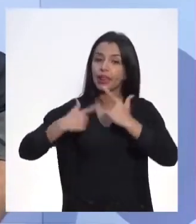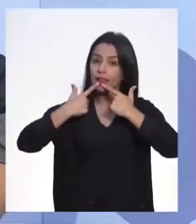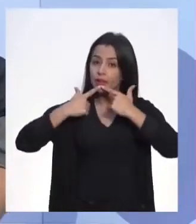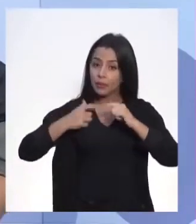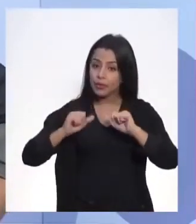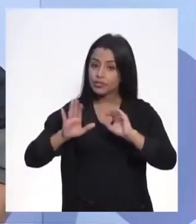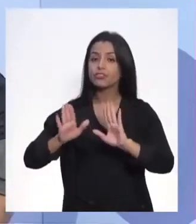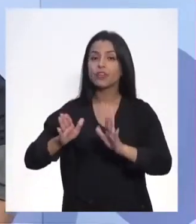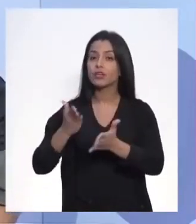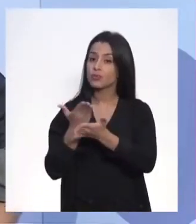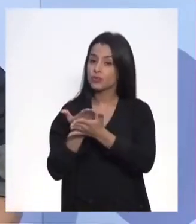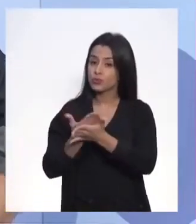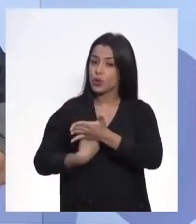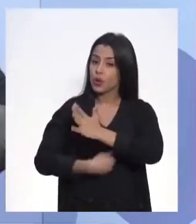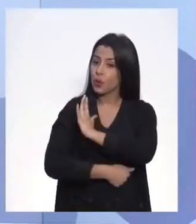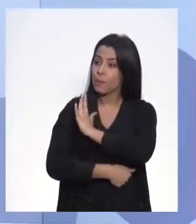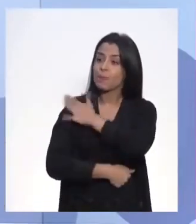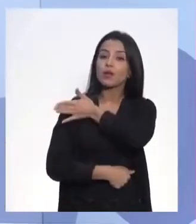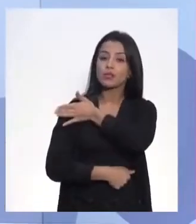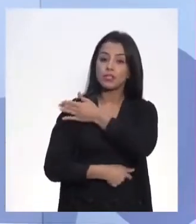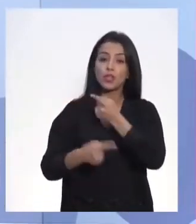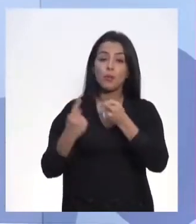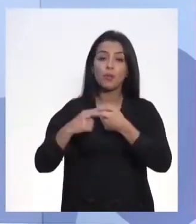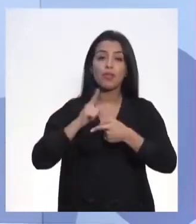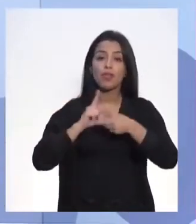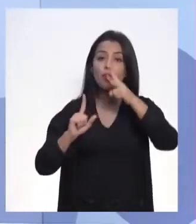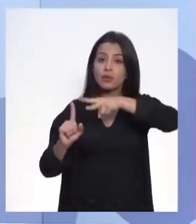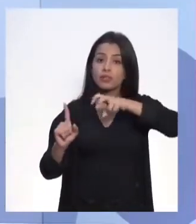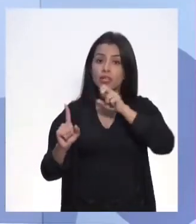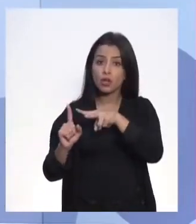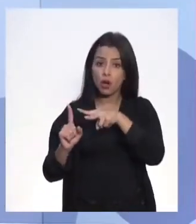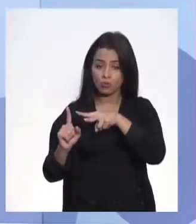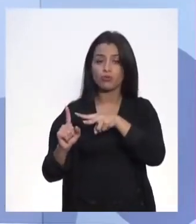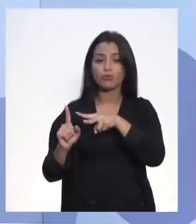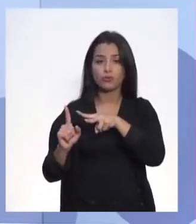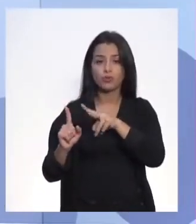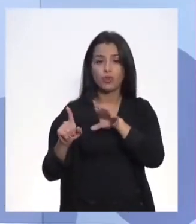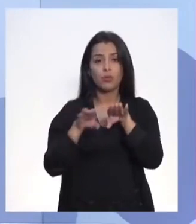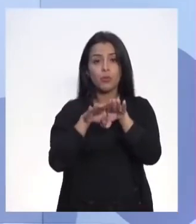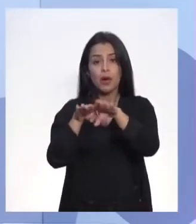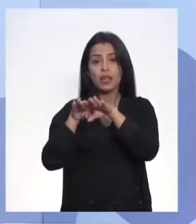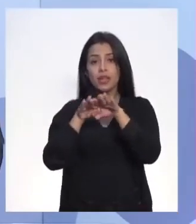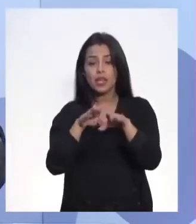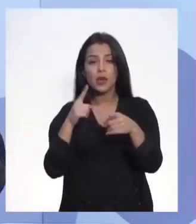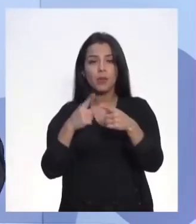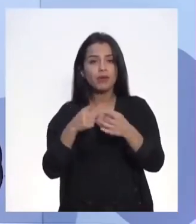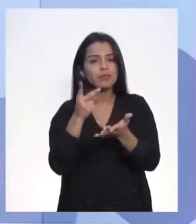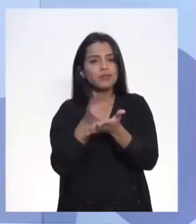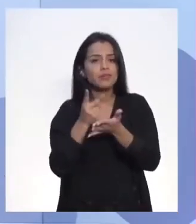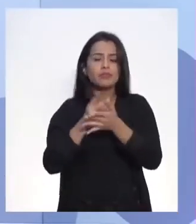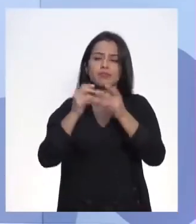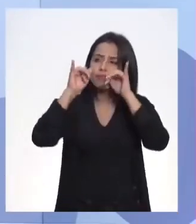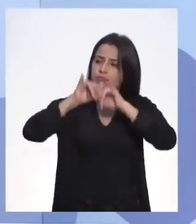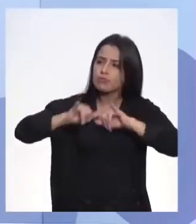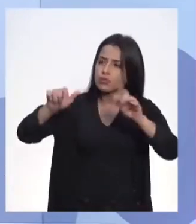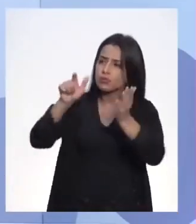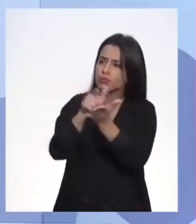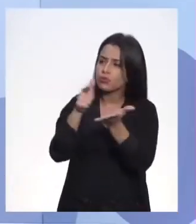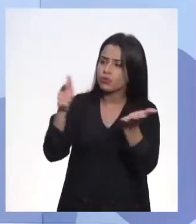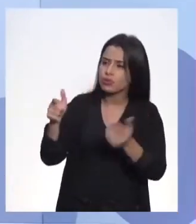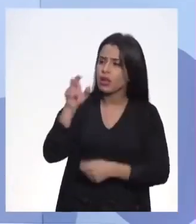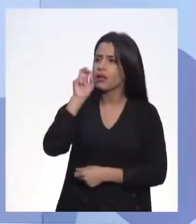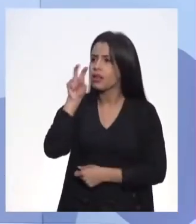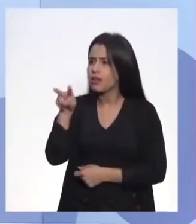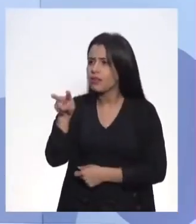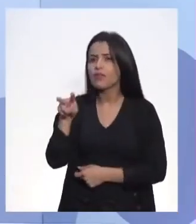linguístico, porque é colocado um estereótipo, um padrão, né? Você vê na televisão, nos telejornais, eles têm que adaptar o jeito